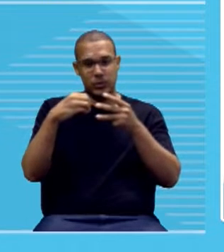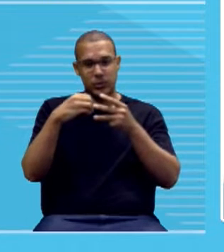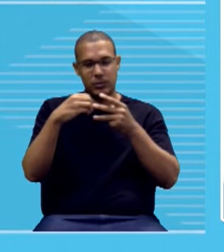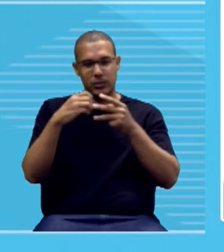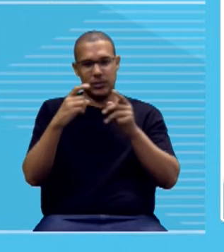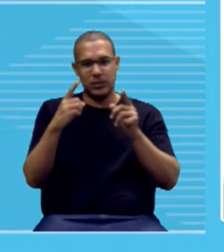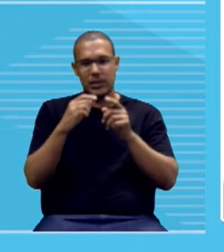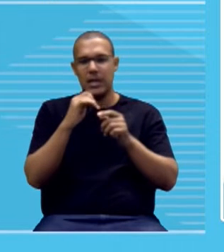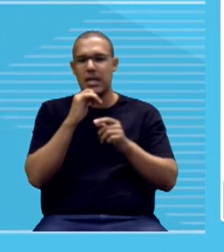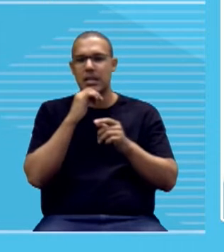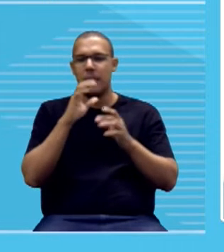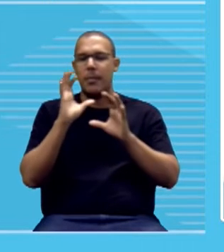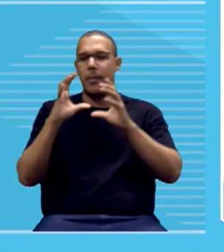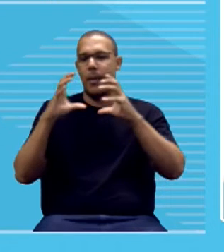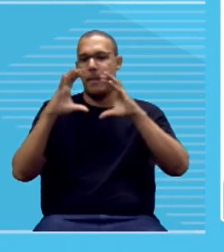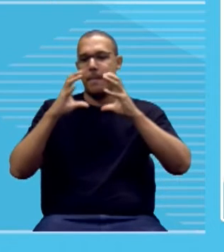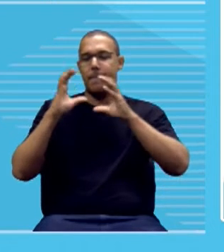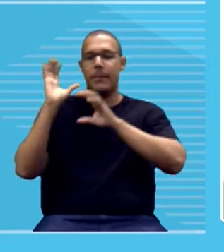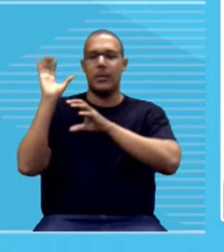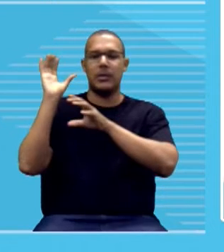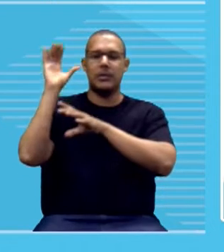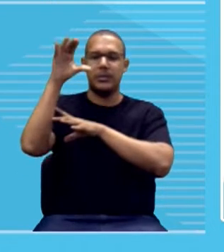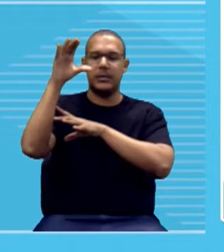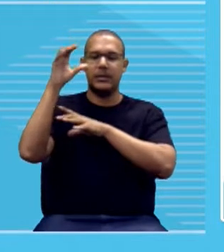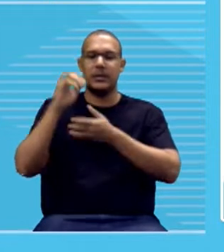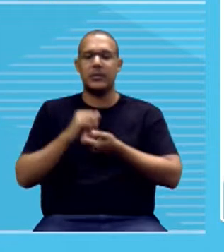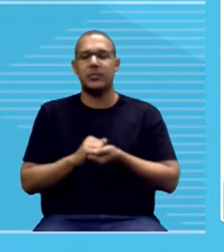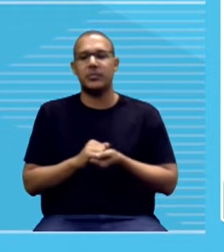tamanho de uma bola de basquete, beleza?